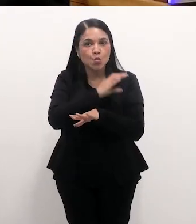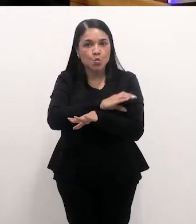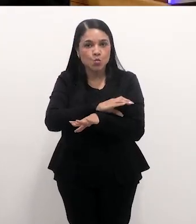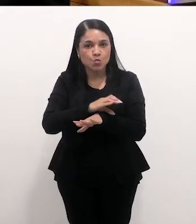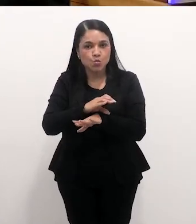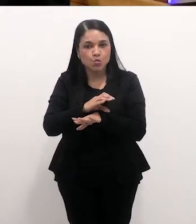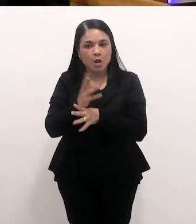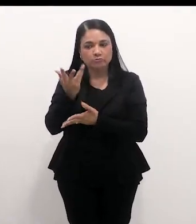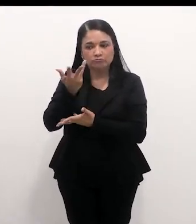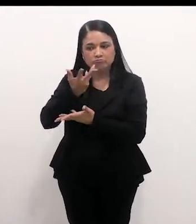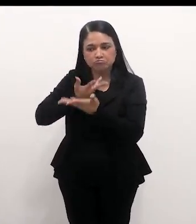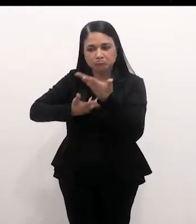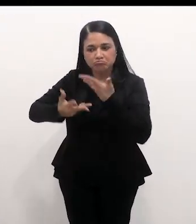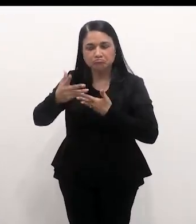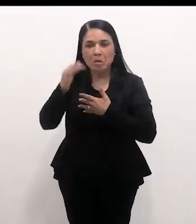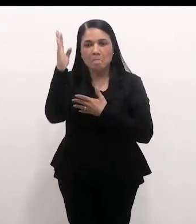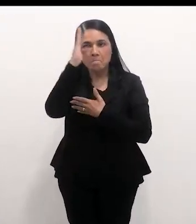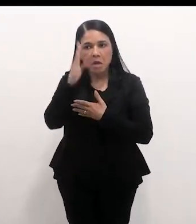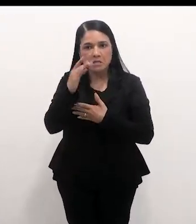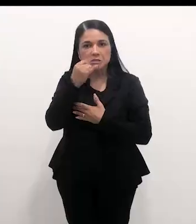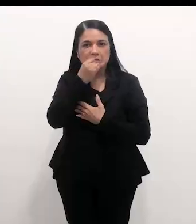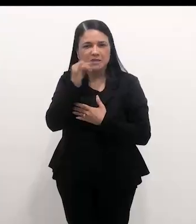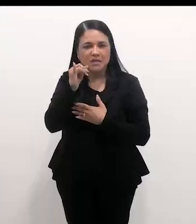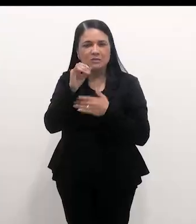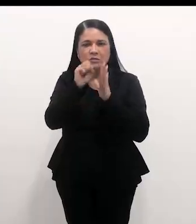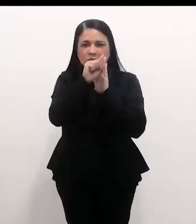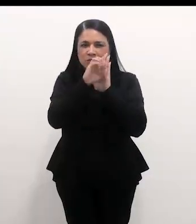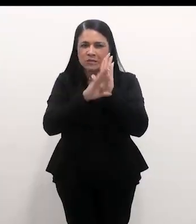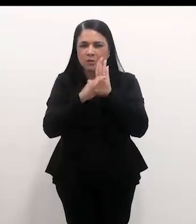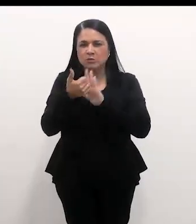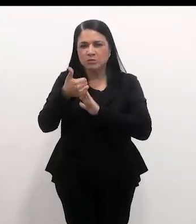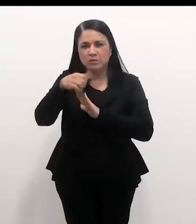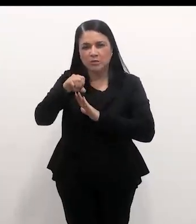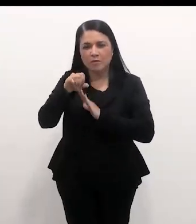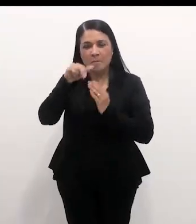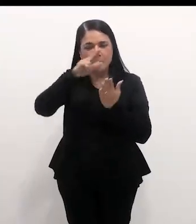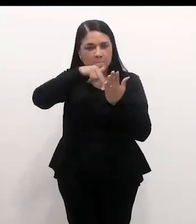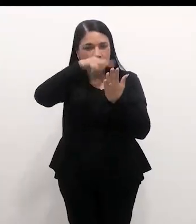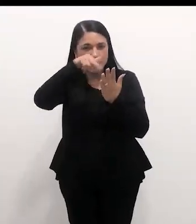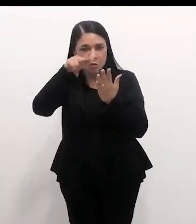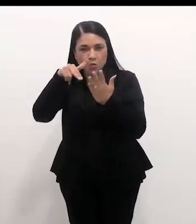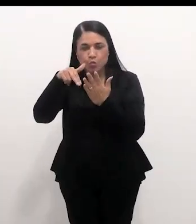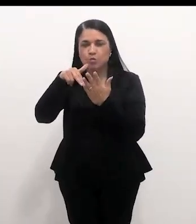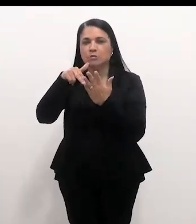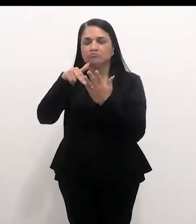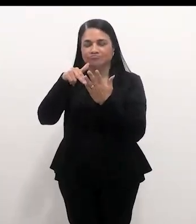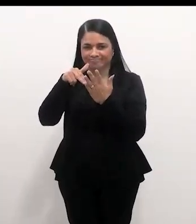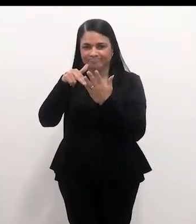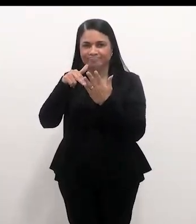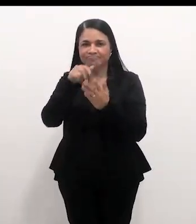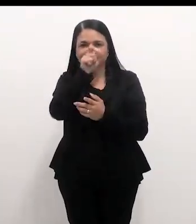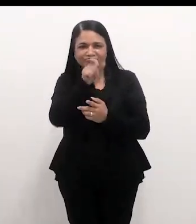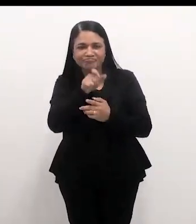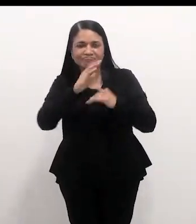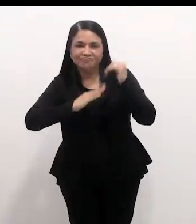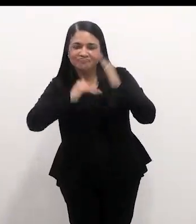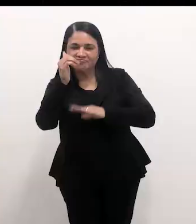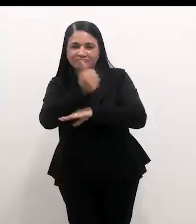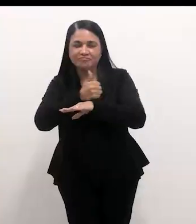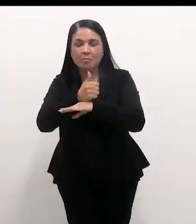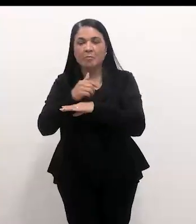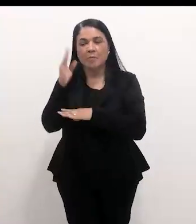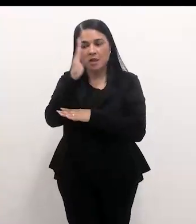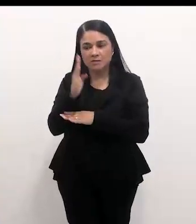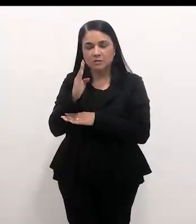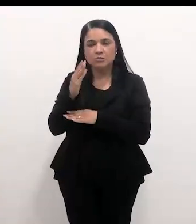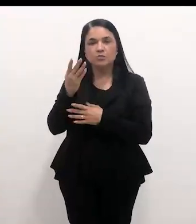falando de cultura, tem uma troca muito importante no século XIX entre pintores brasileiros e italianos. Tem